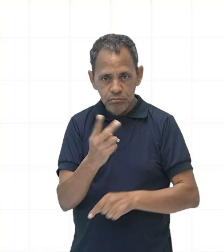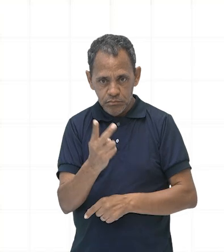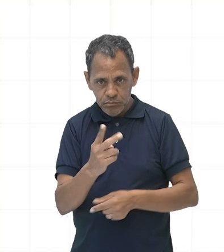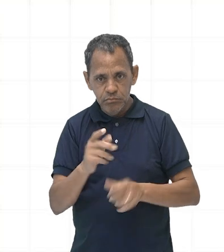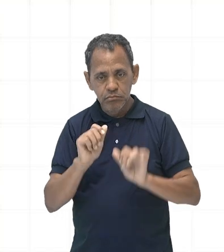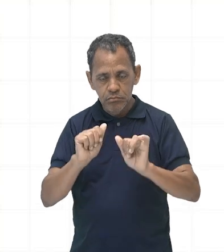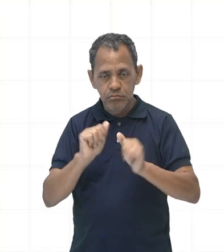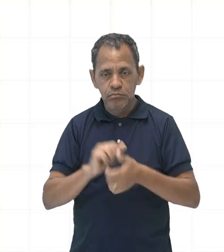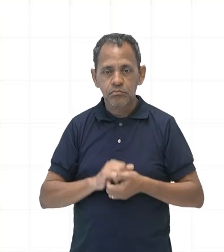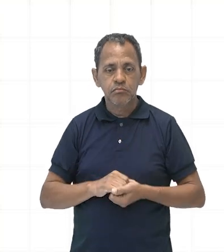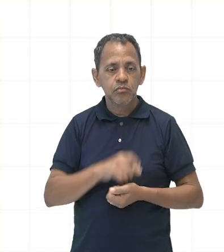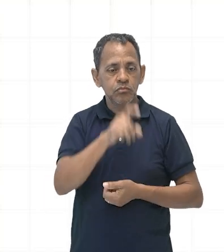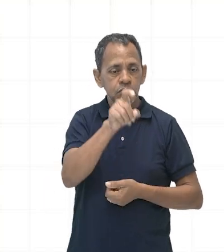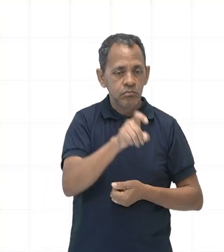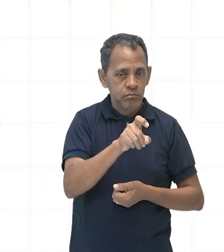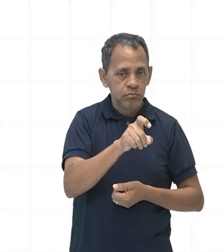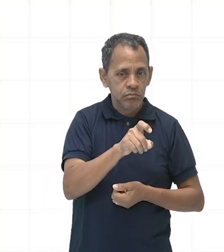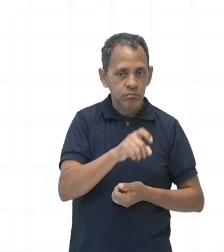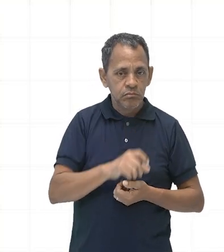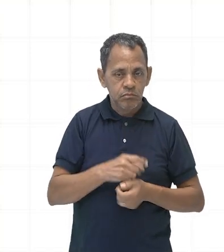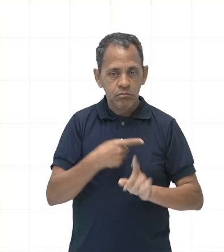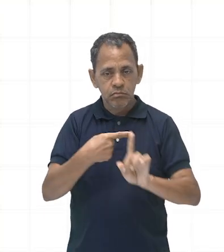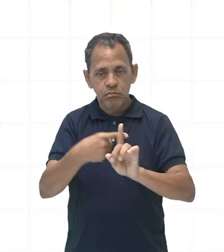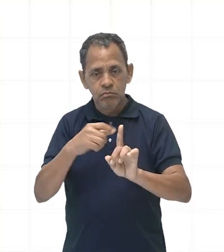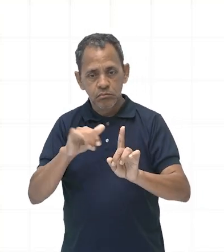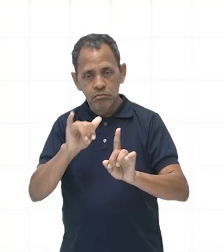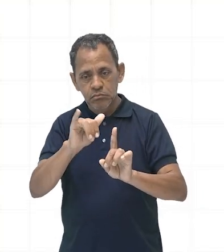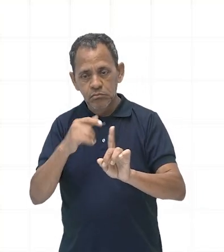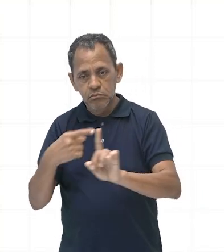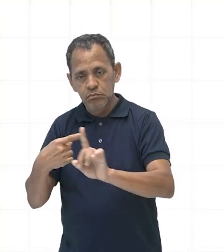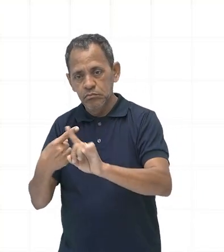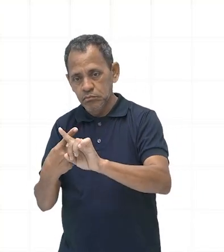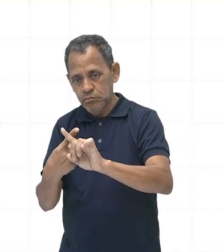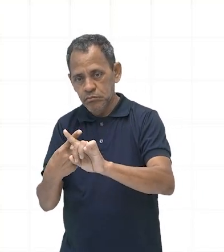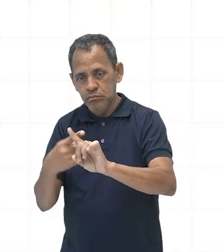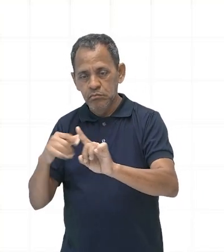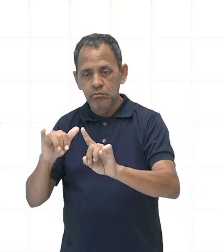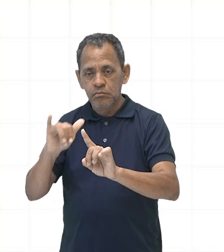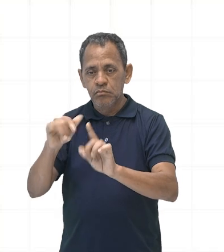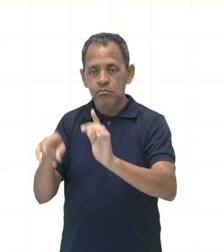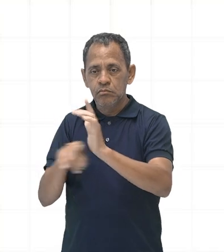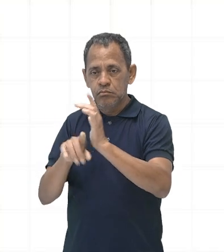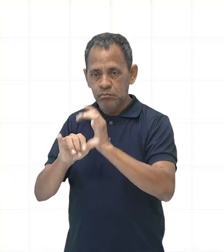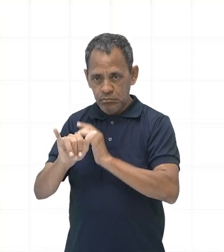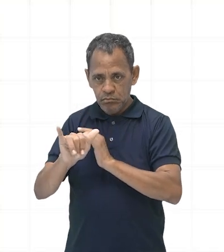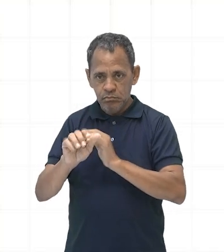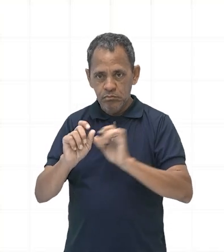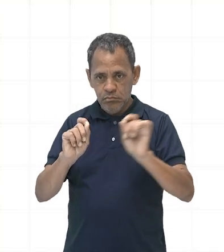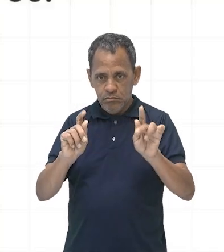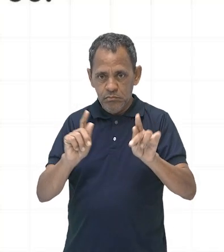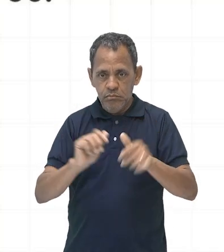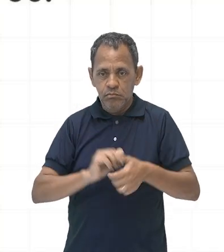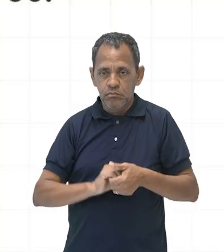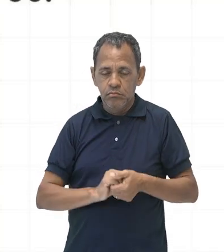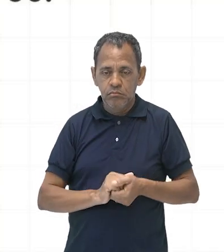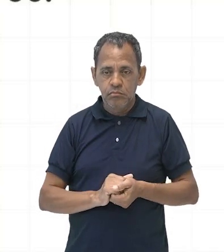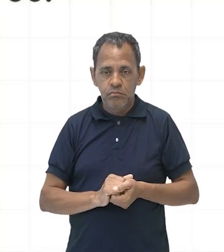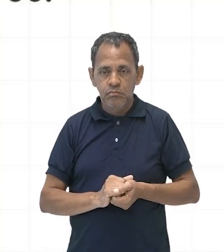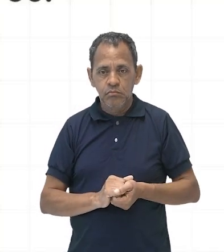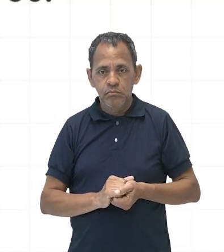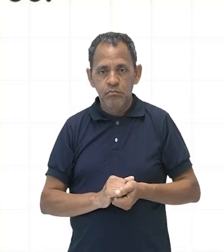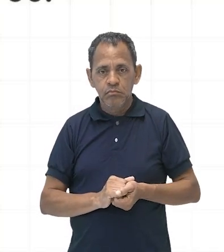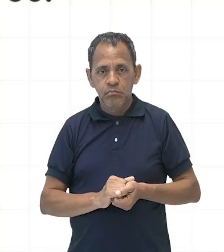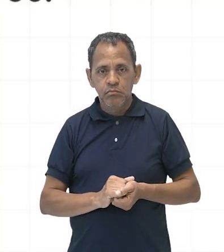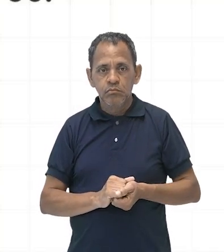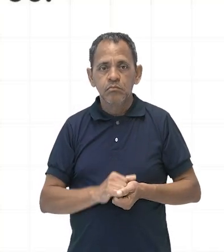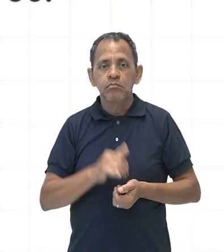como sendo x mais y vezes x menos y. Tudo bem?